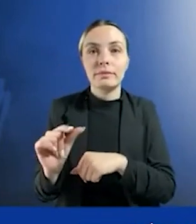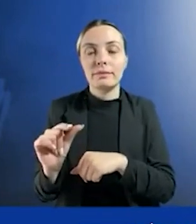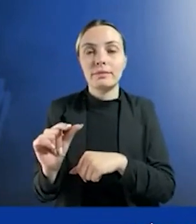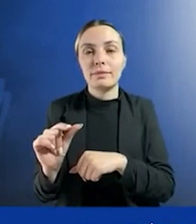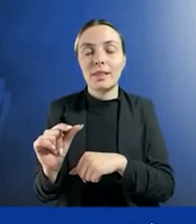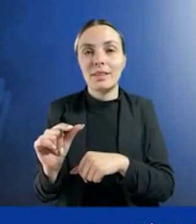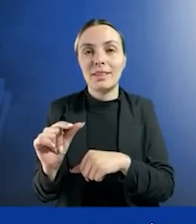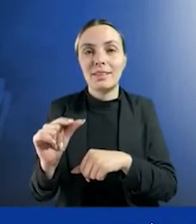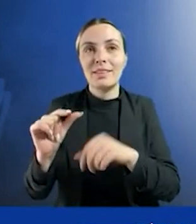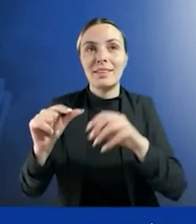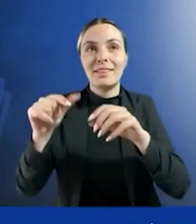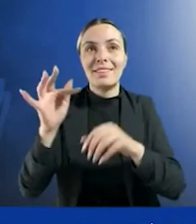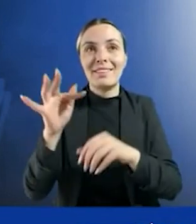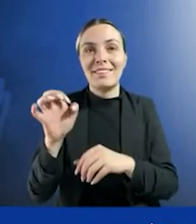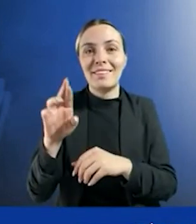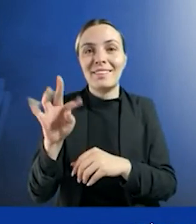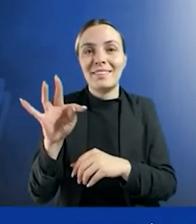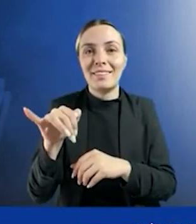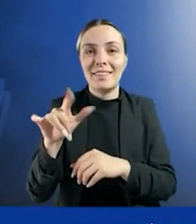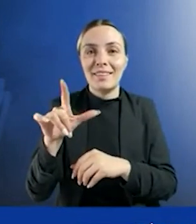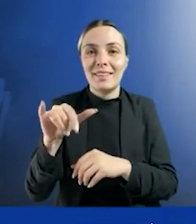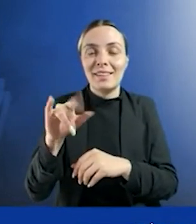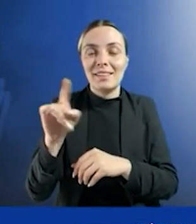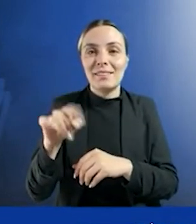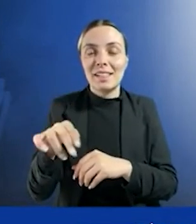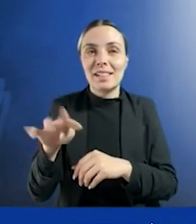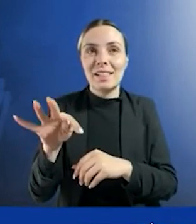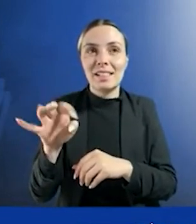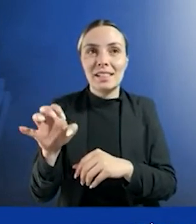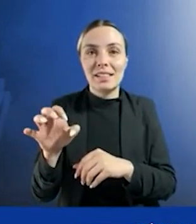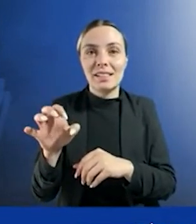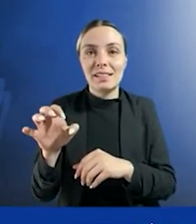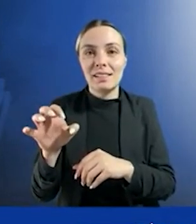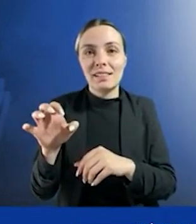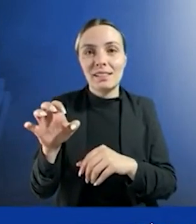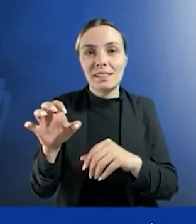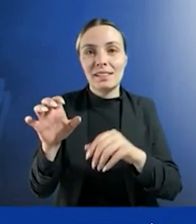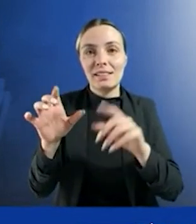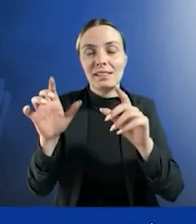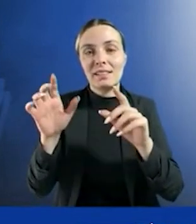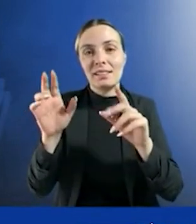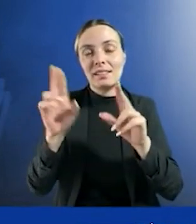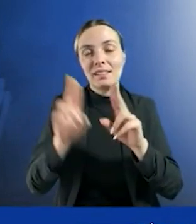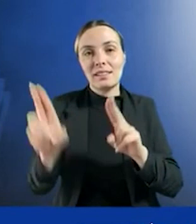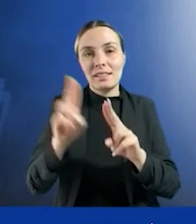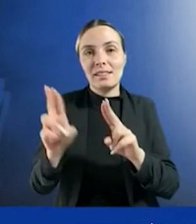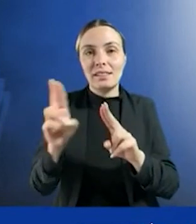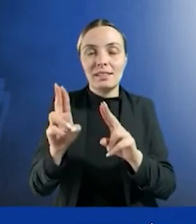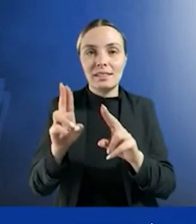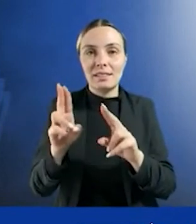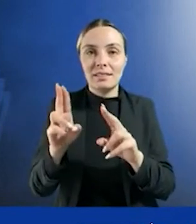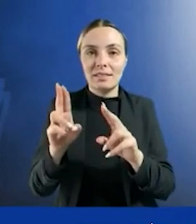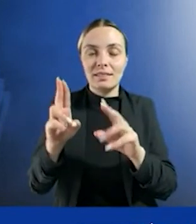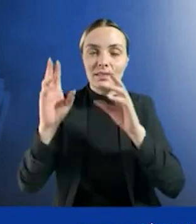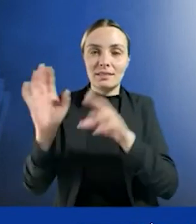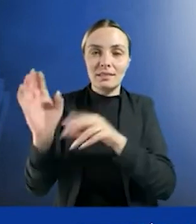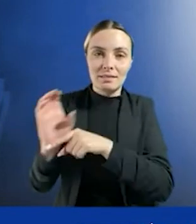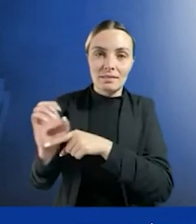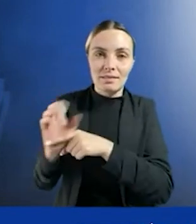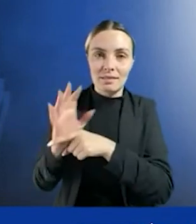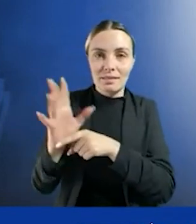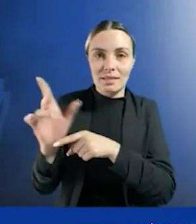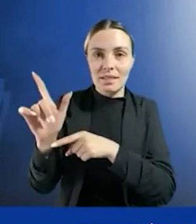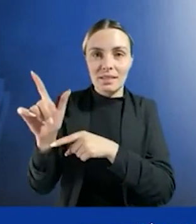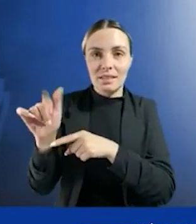menos pesticidas, menos energia e menos emissões de gás de efeito